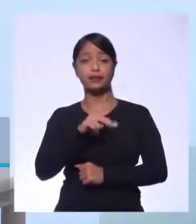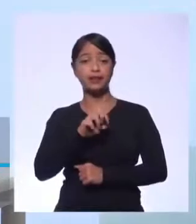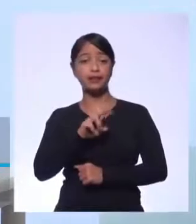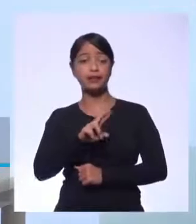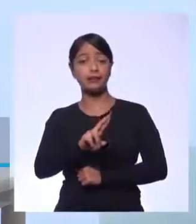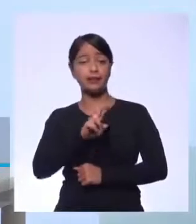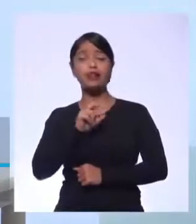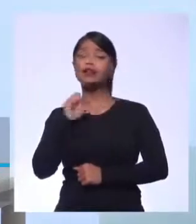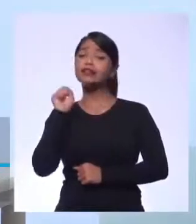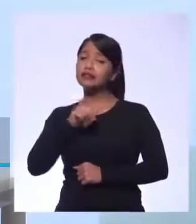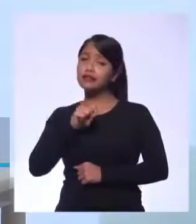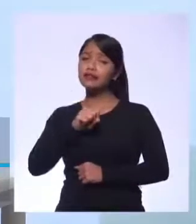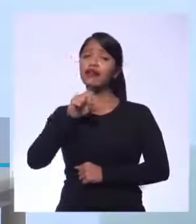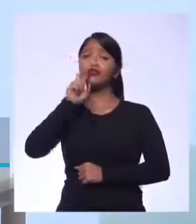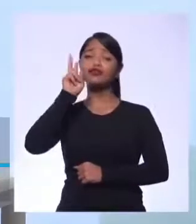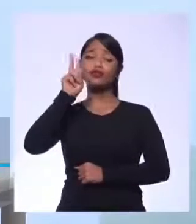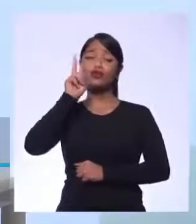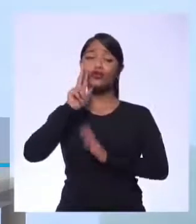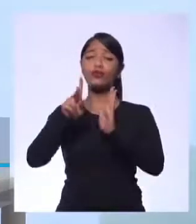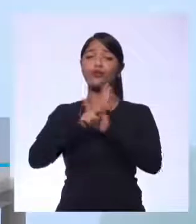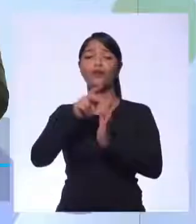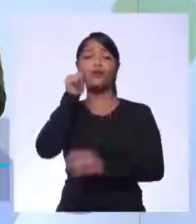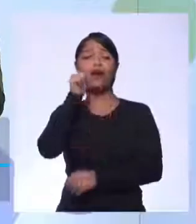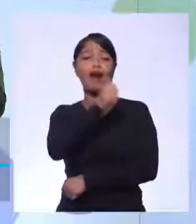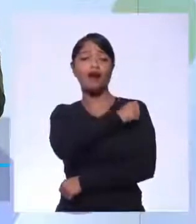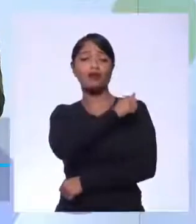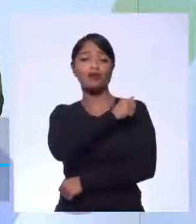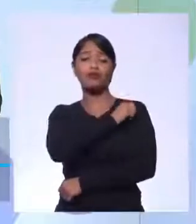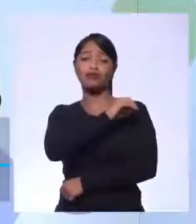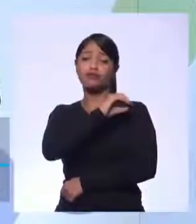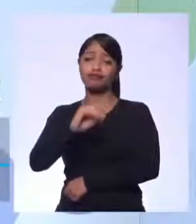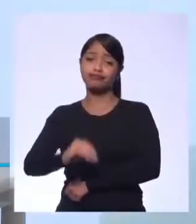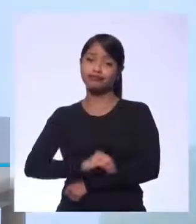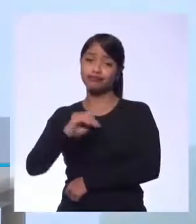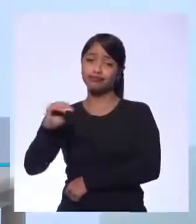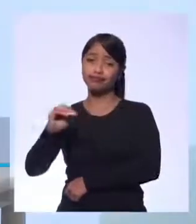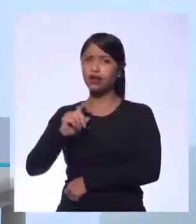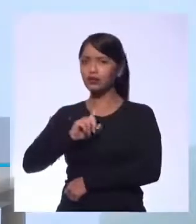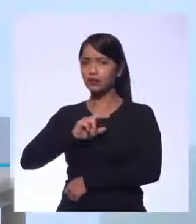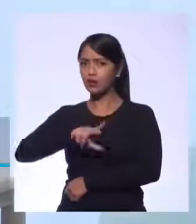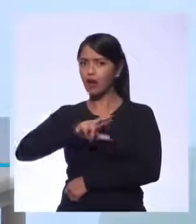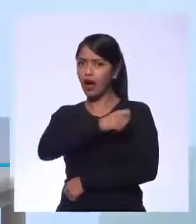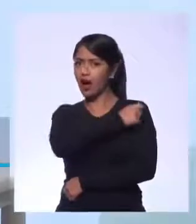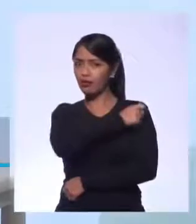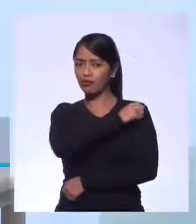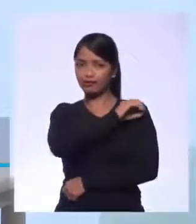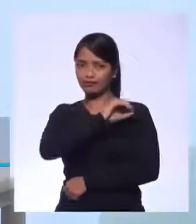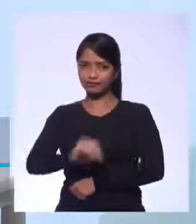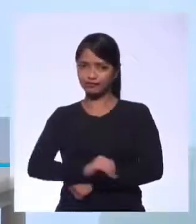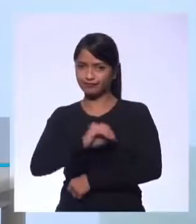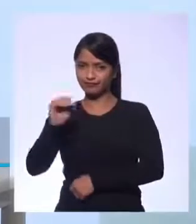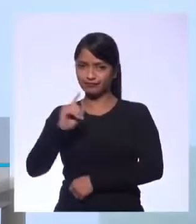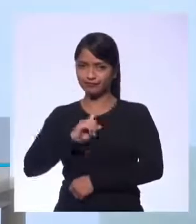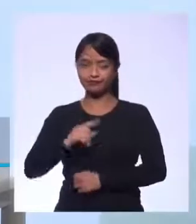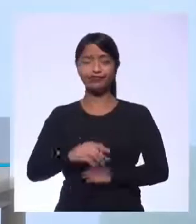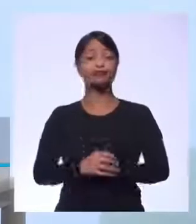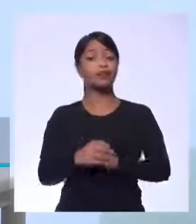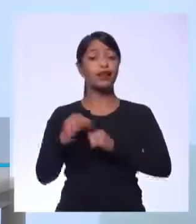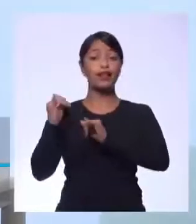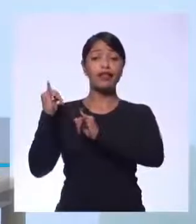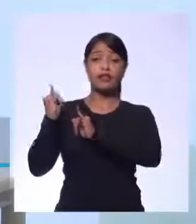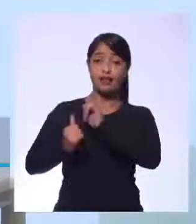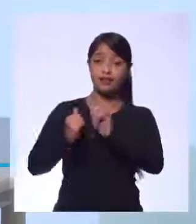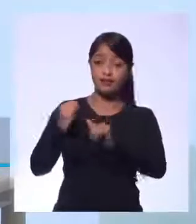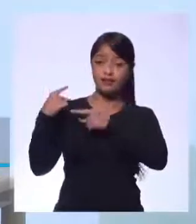aluna do CMSP. Ela não é do CMSP, né, Mônica? Não. Então seria lenda, pois é uma história que não foi passada de geração por geração, que foi mudada,